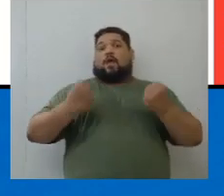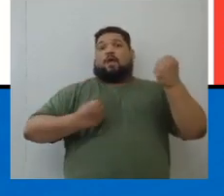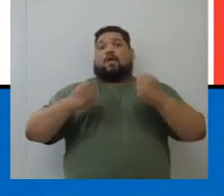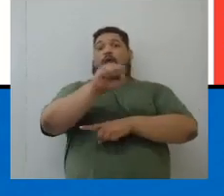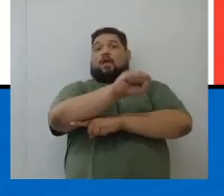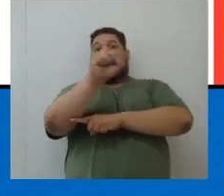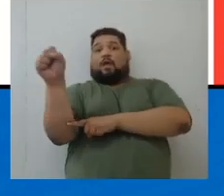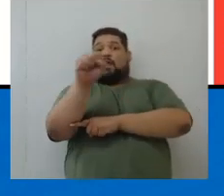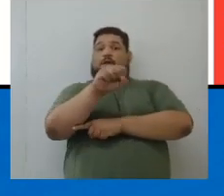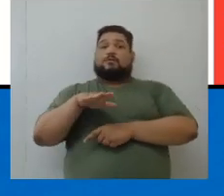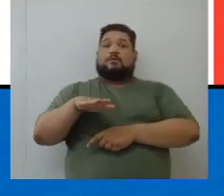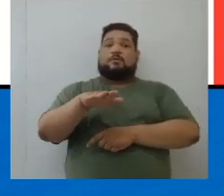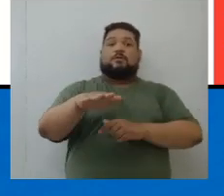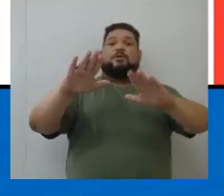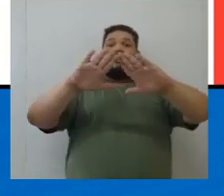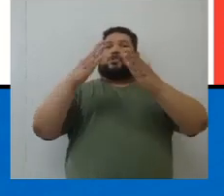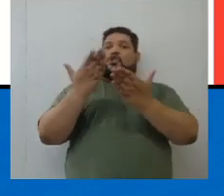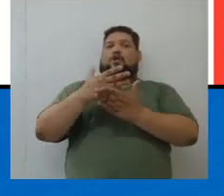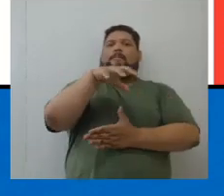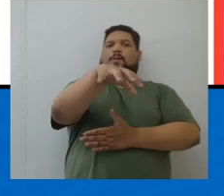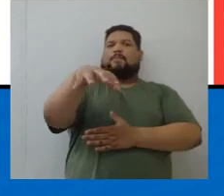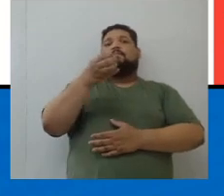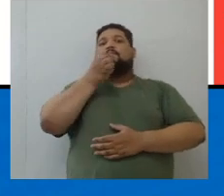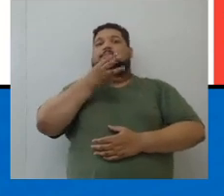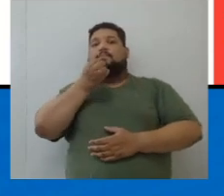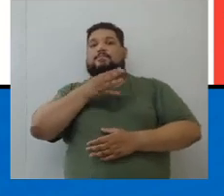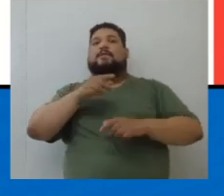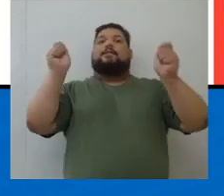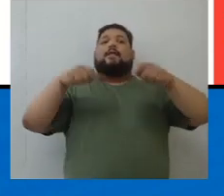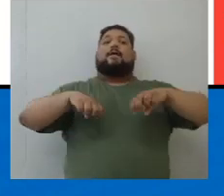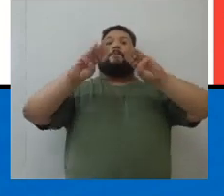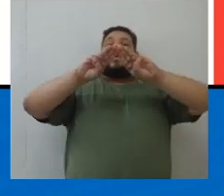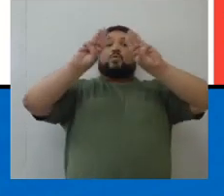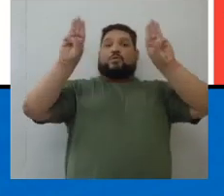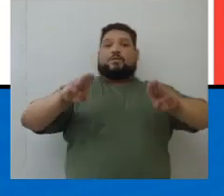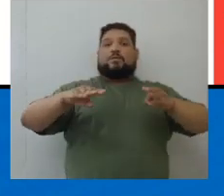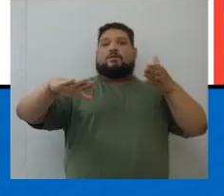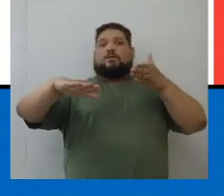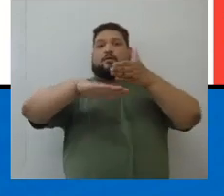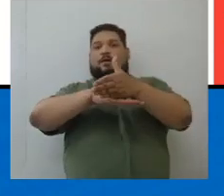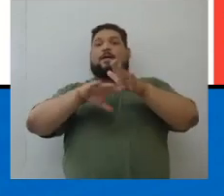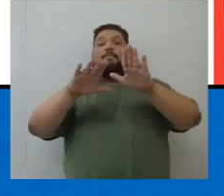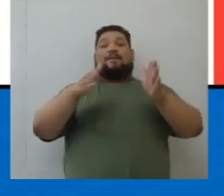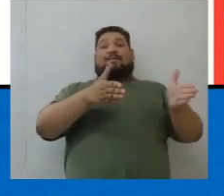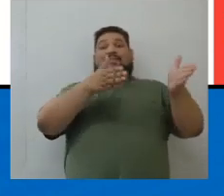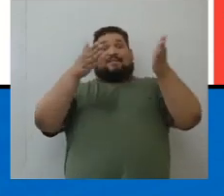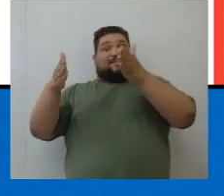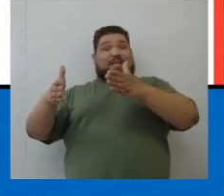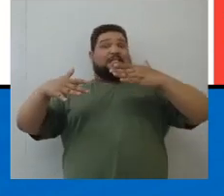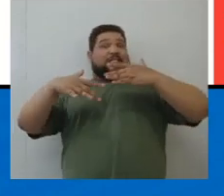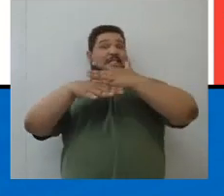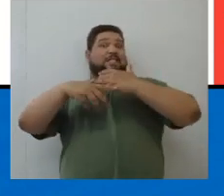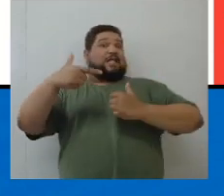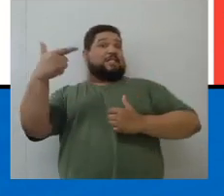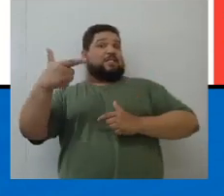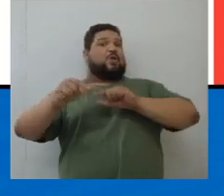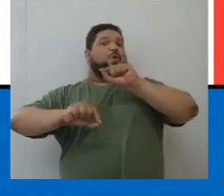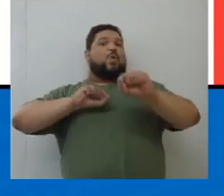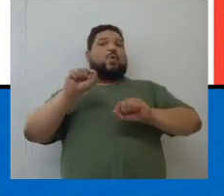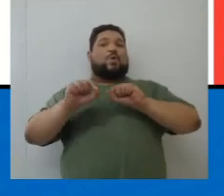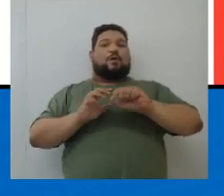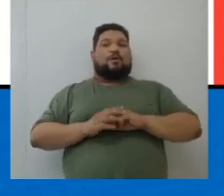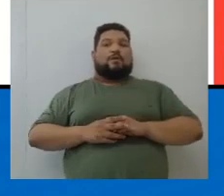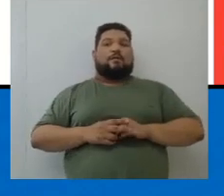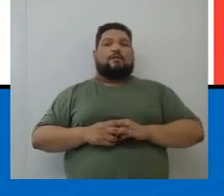têm acesso a boas escolas, que frequentam museus. E nós temos uma outra cidade, que é aquela